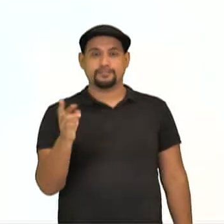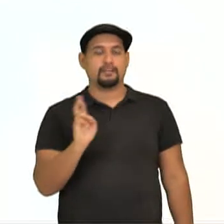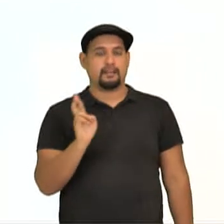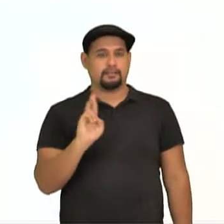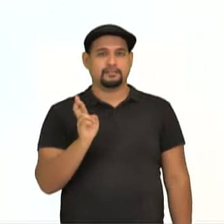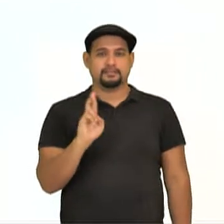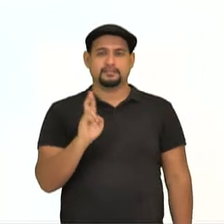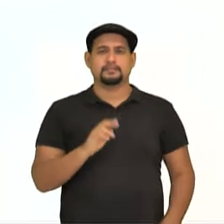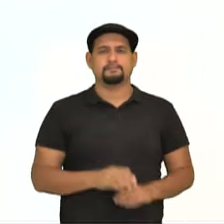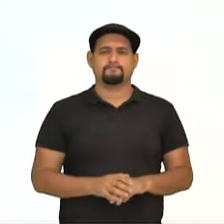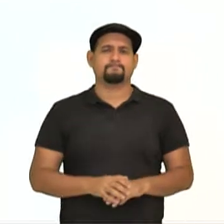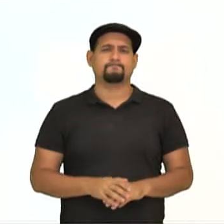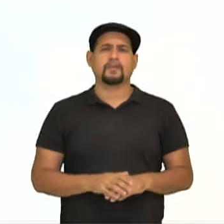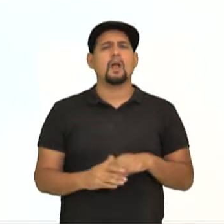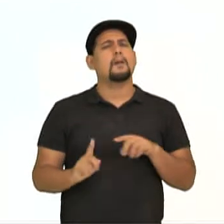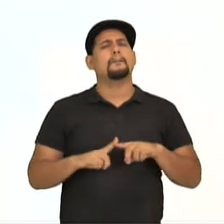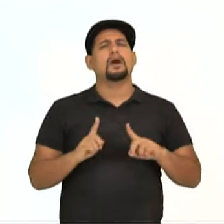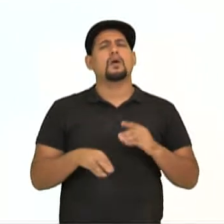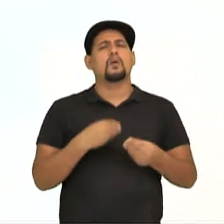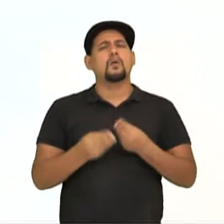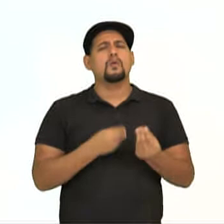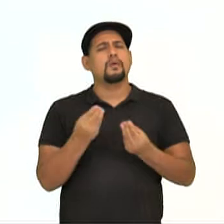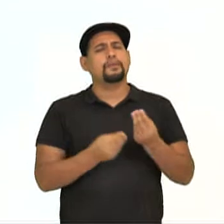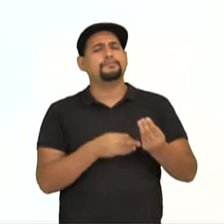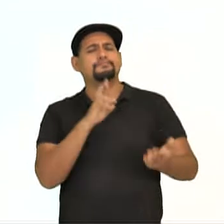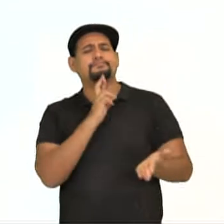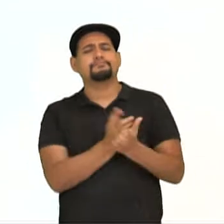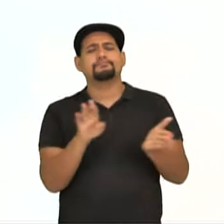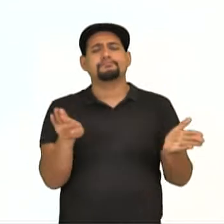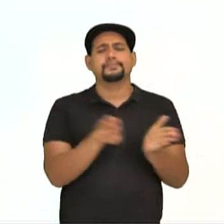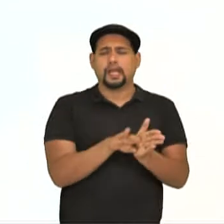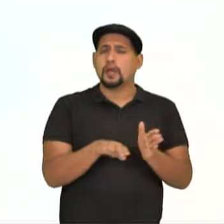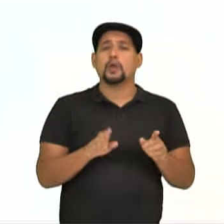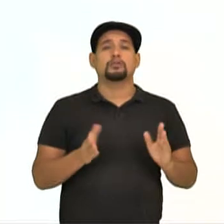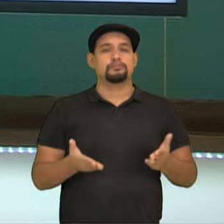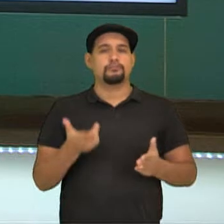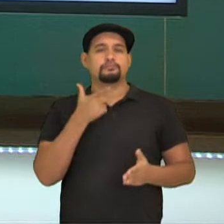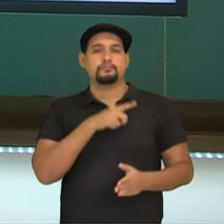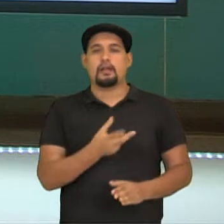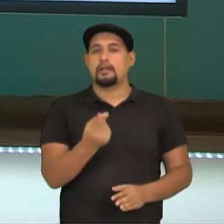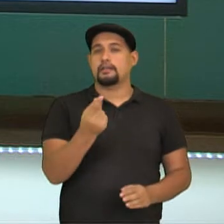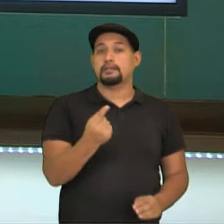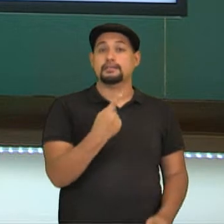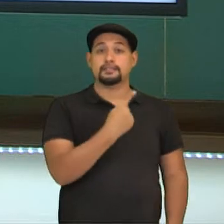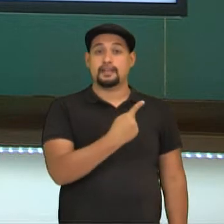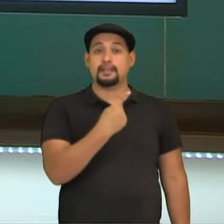invés, como que a gente pode chegar a isso, que hoje ela está conseguindo economizar R$